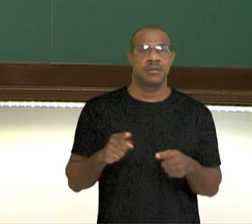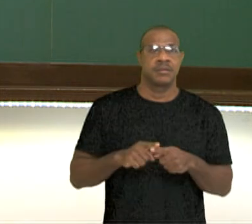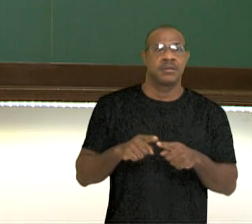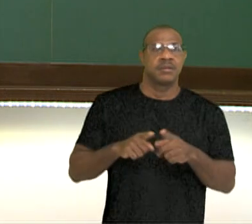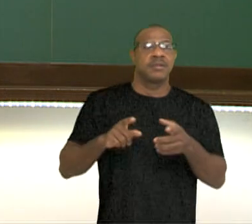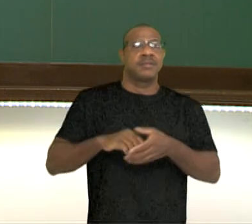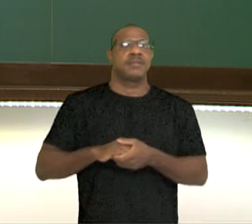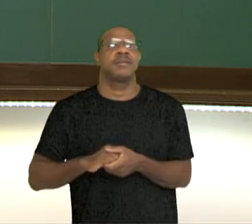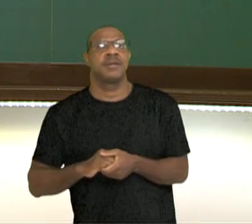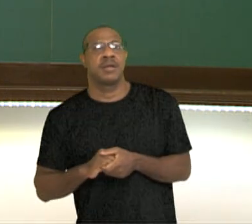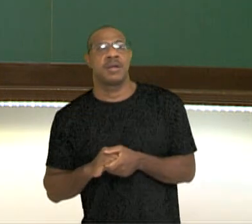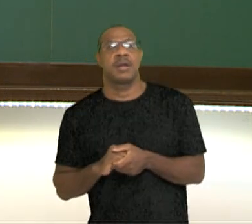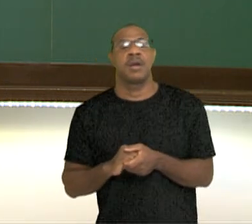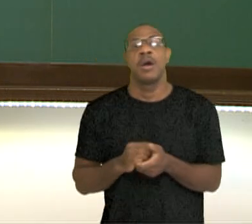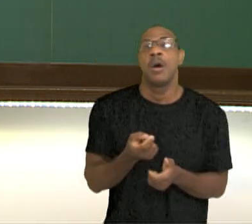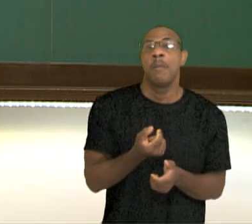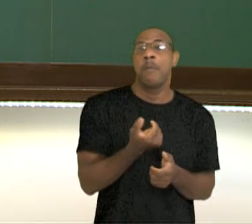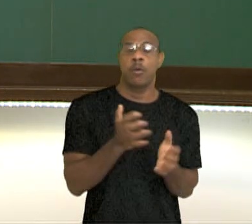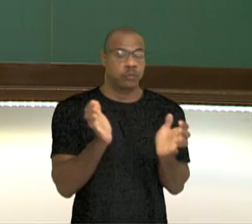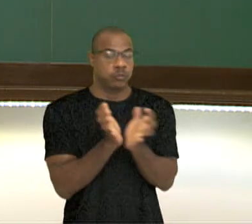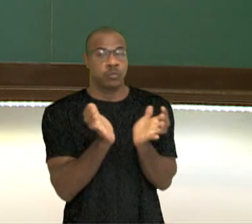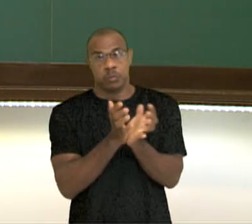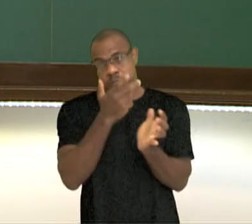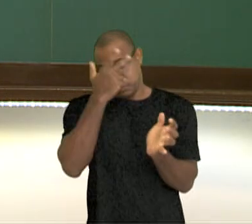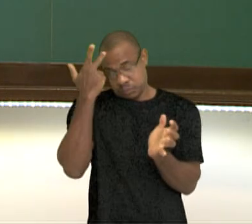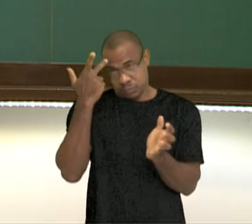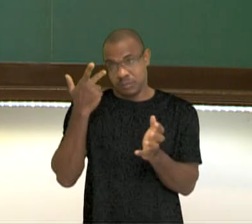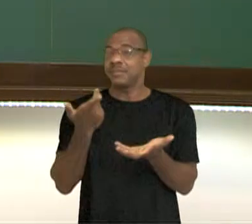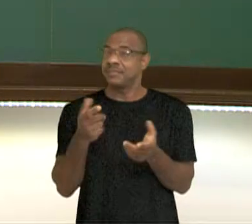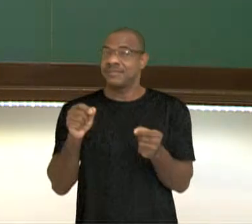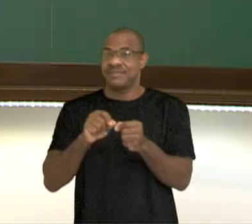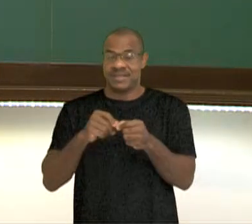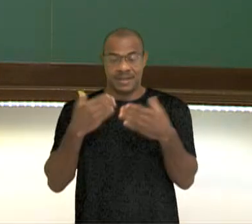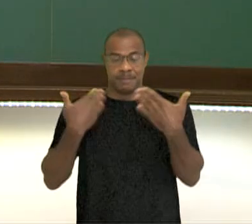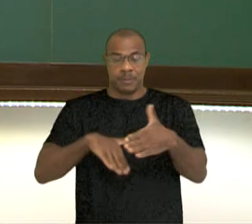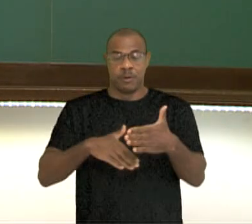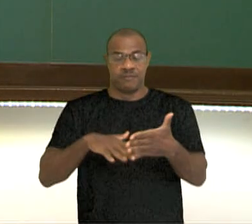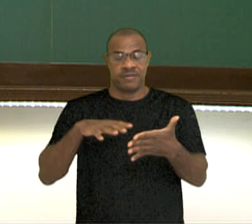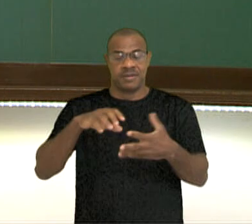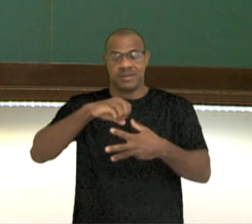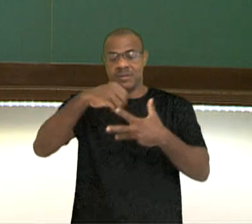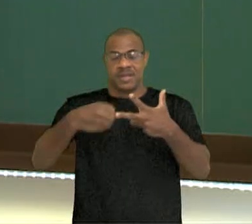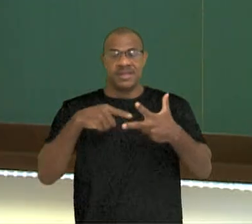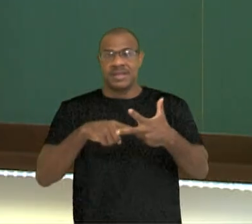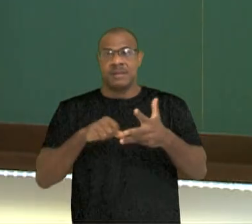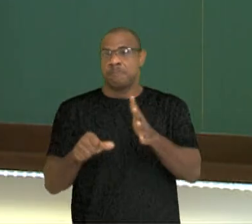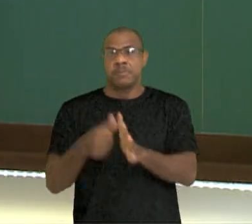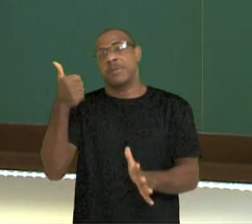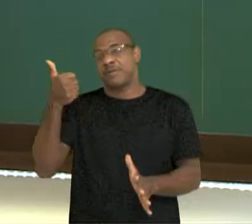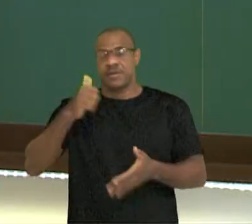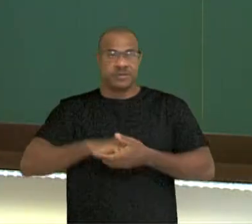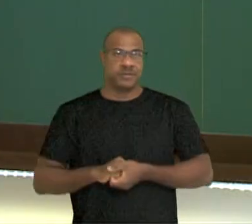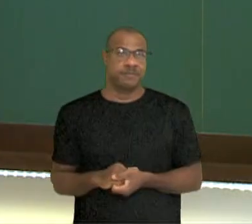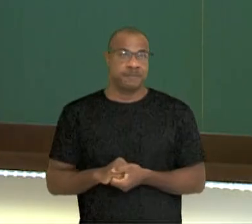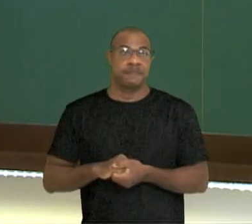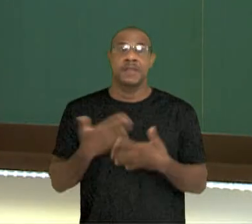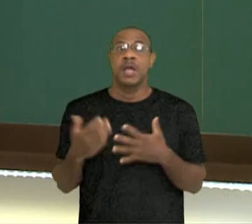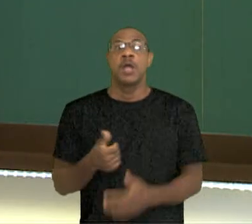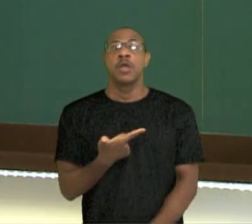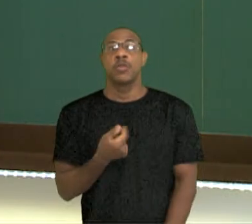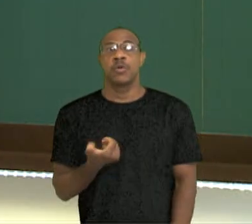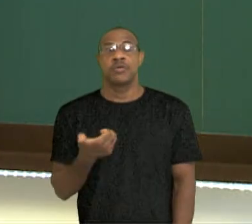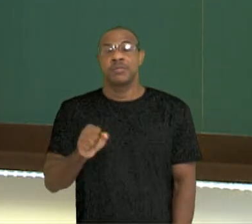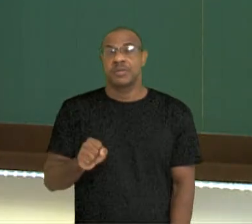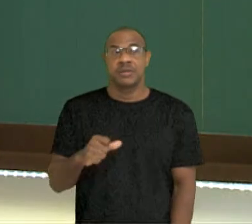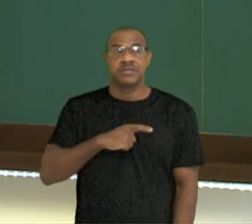Metade dos candidatos do Enem 2019 fará a prova pela primeira vez, diz INEP. Em 2018,